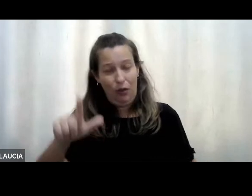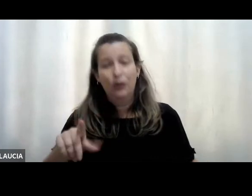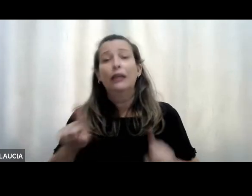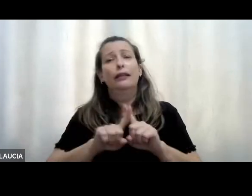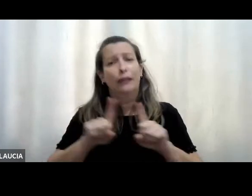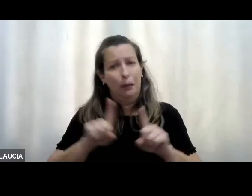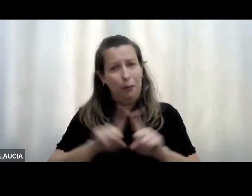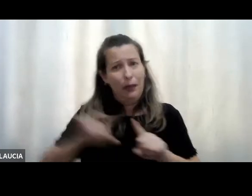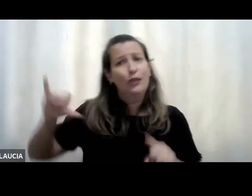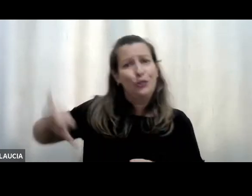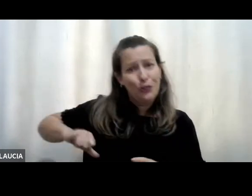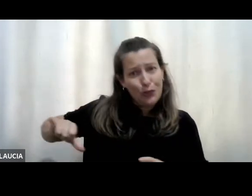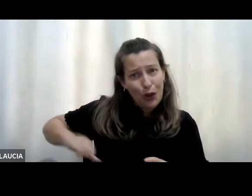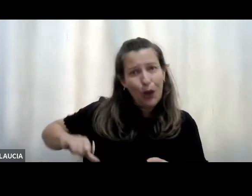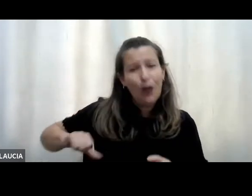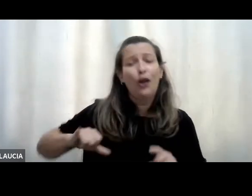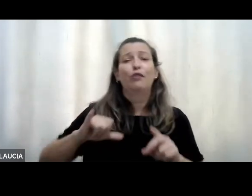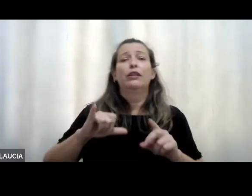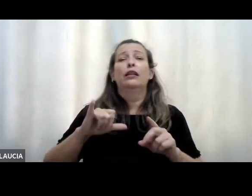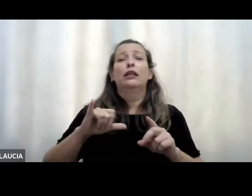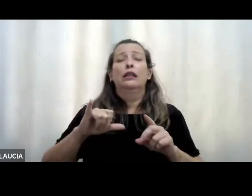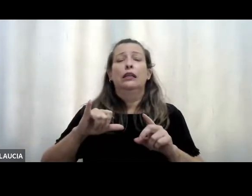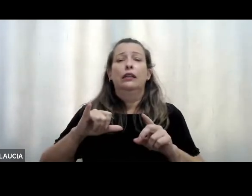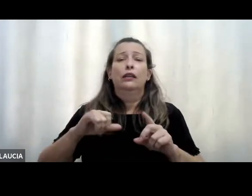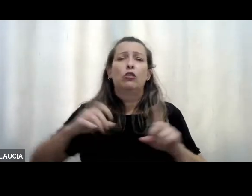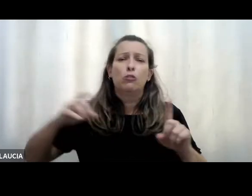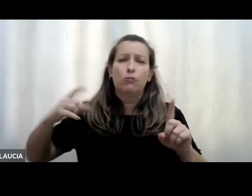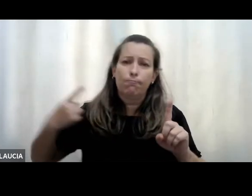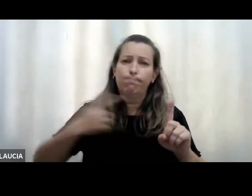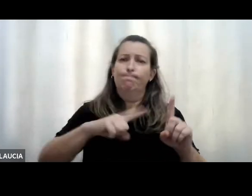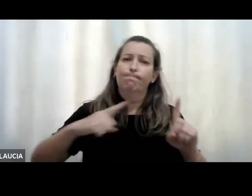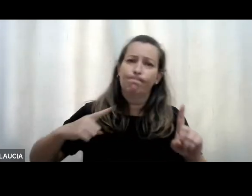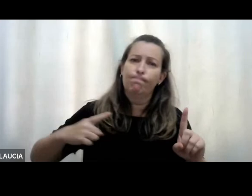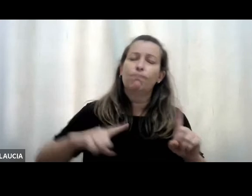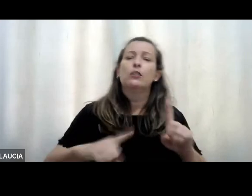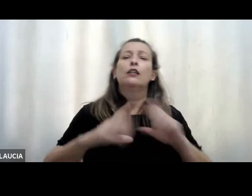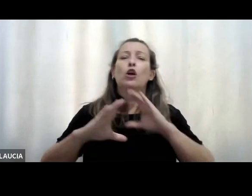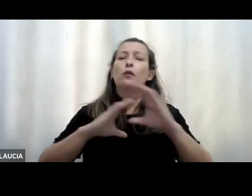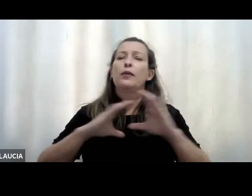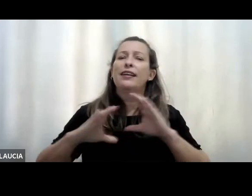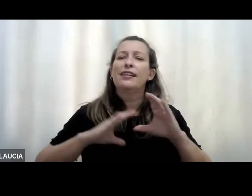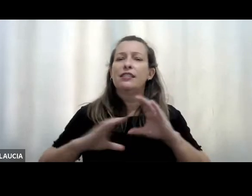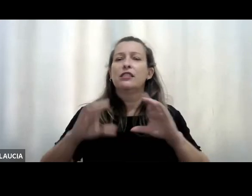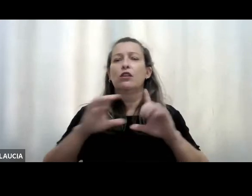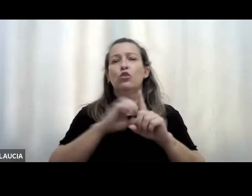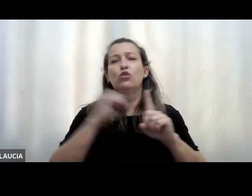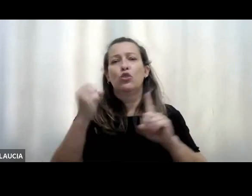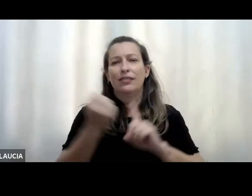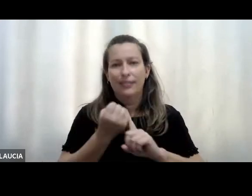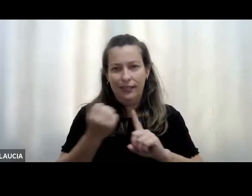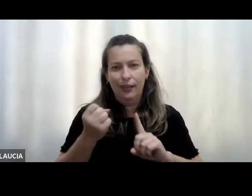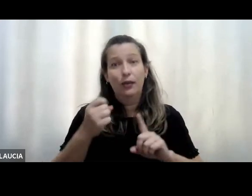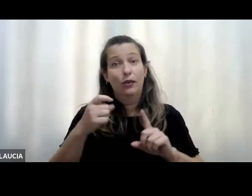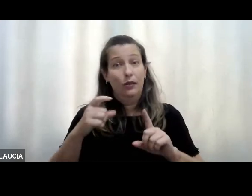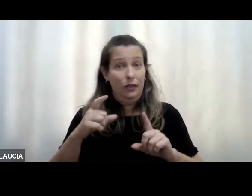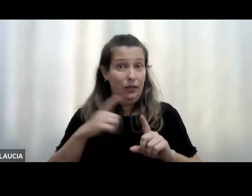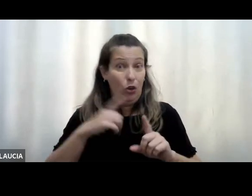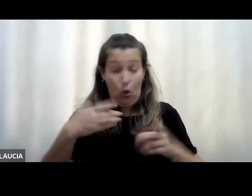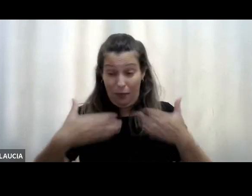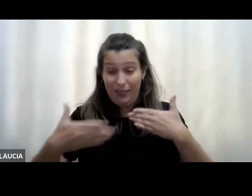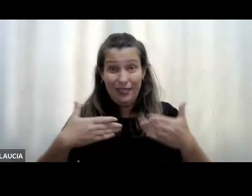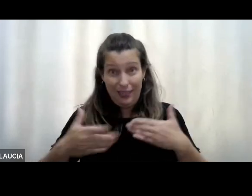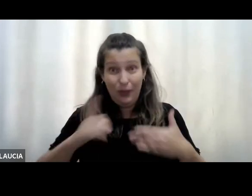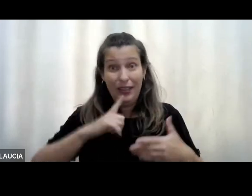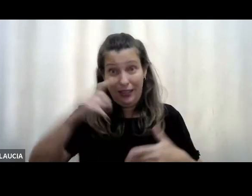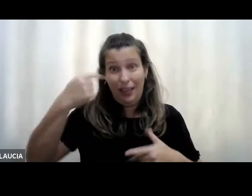combate que a comunicação comercial e todos aqueles que se interessam em não haver essa oportunidade no Brasil também fazem,